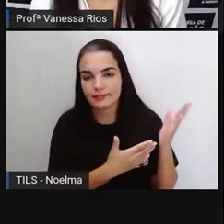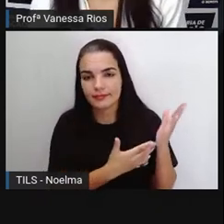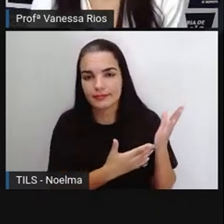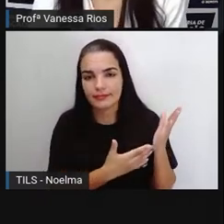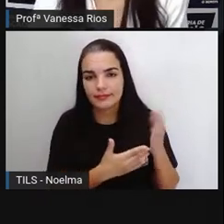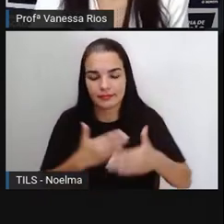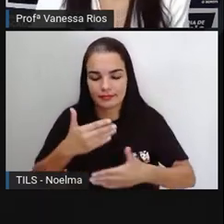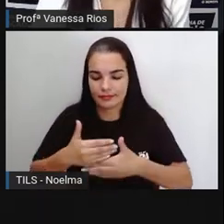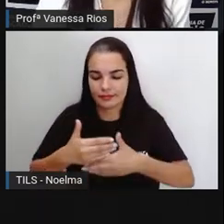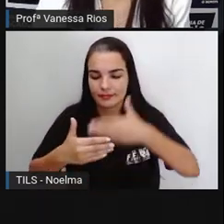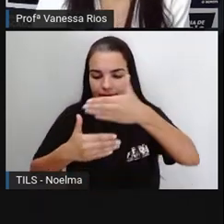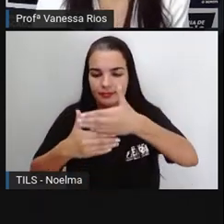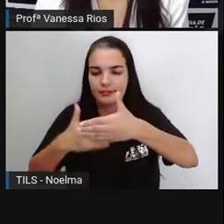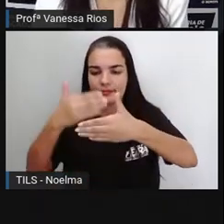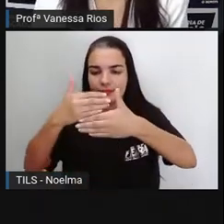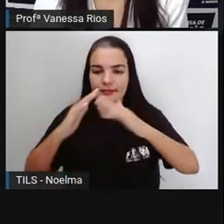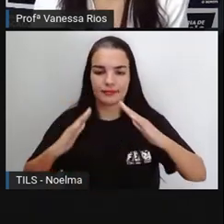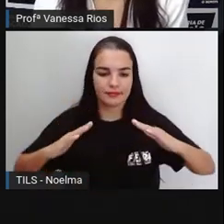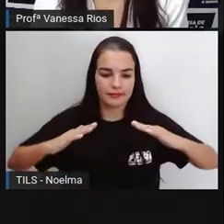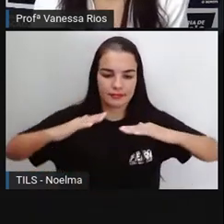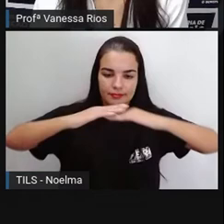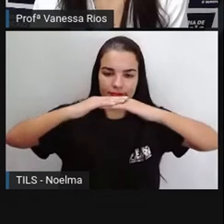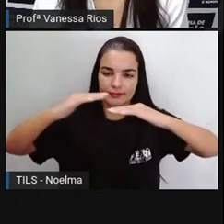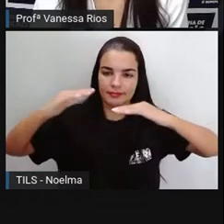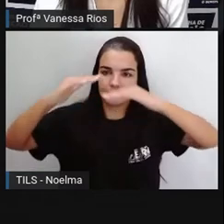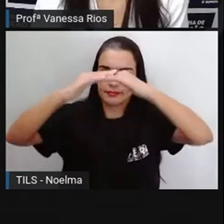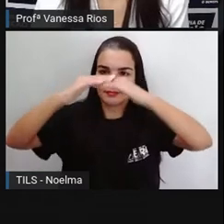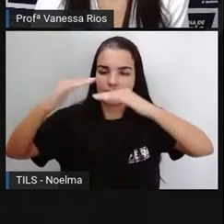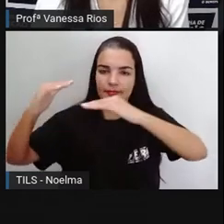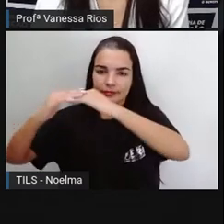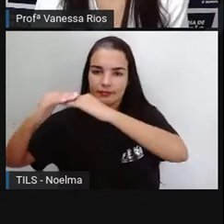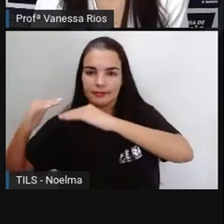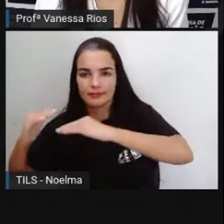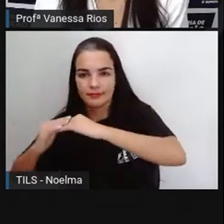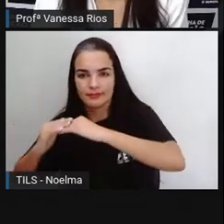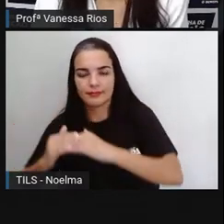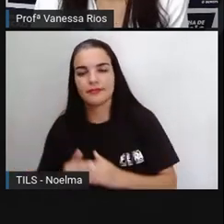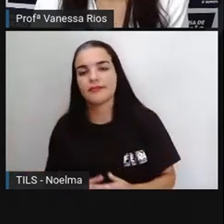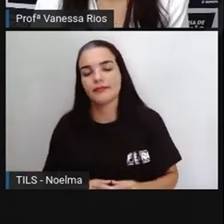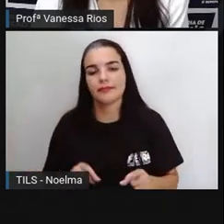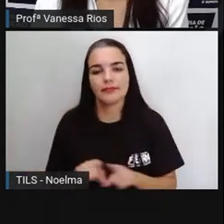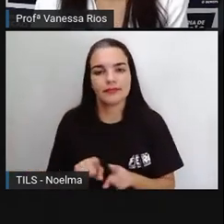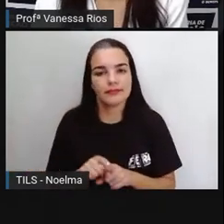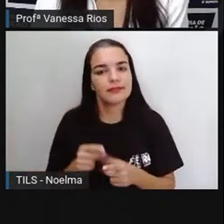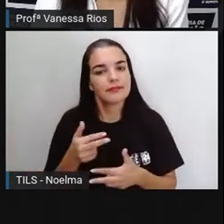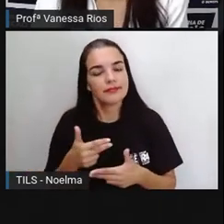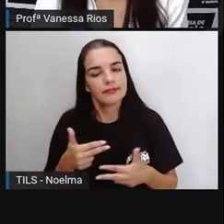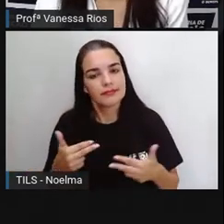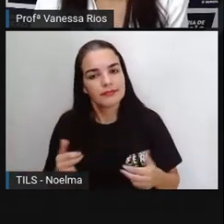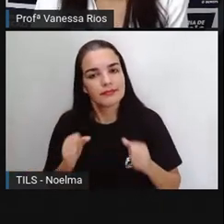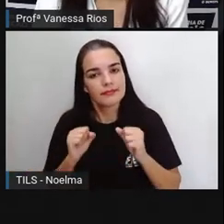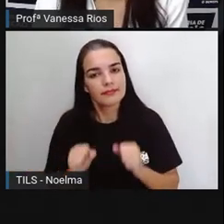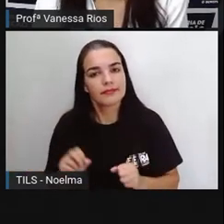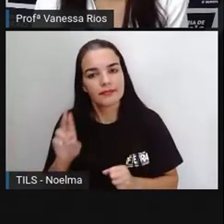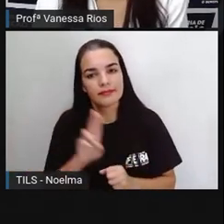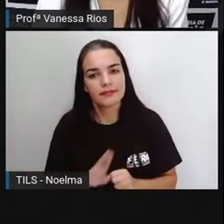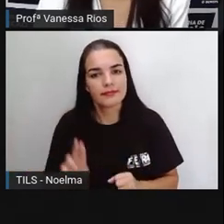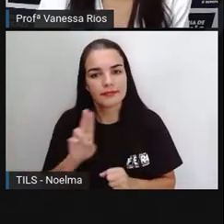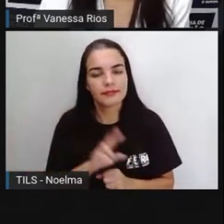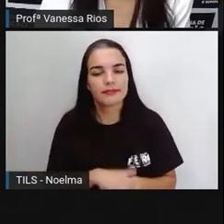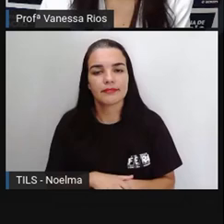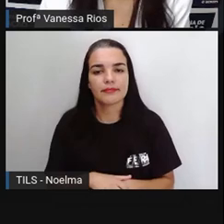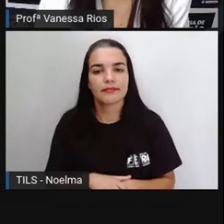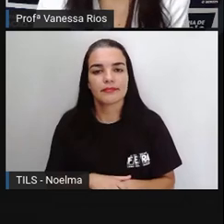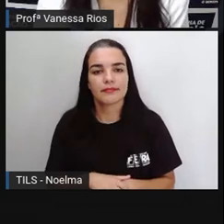os blocos, as telhas, os tijolos e também instrumentos que são utilizados nesse processo de construção, que aí